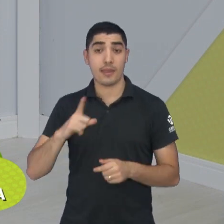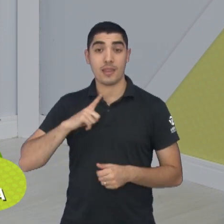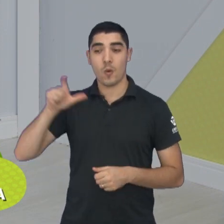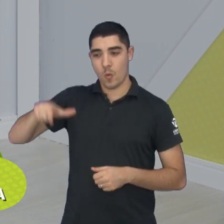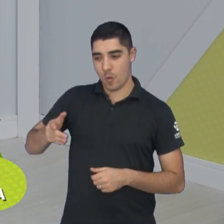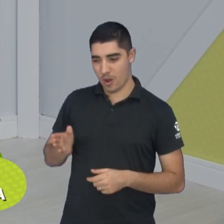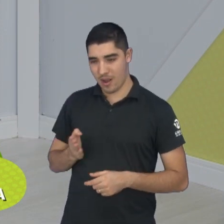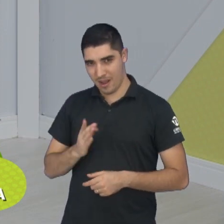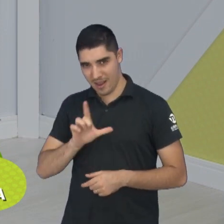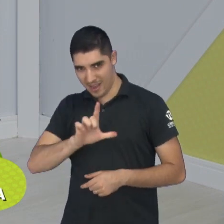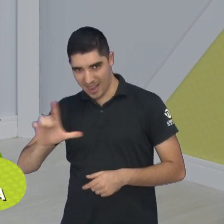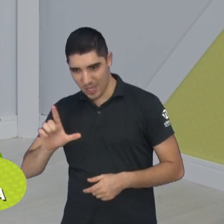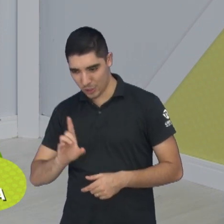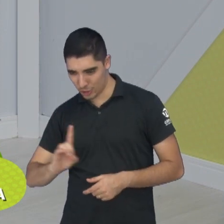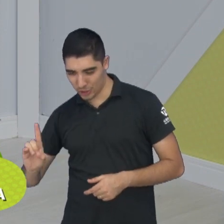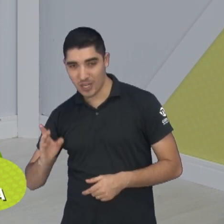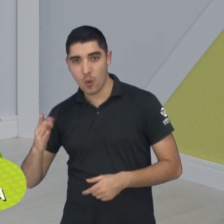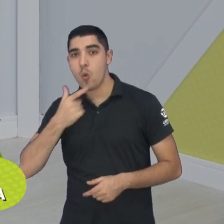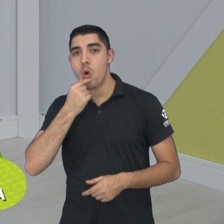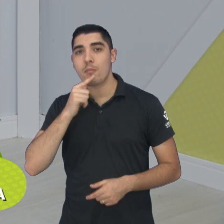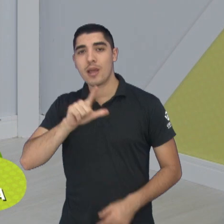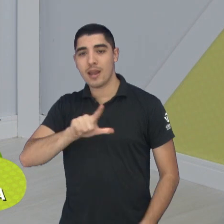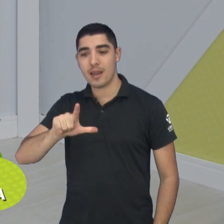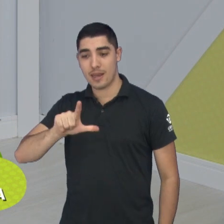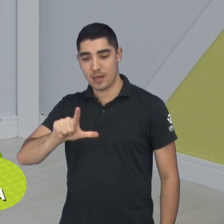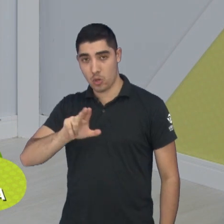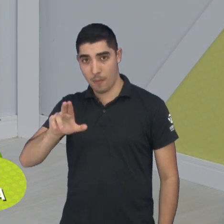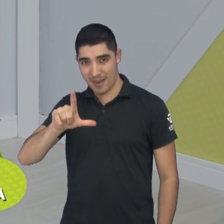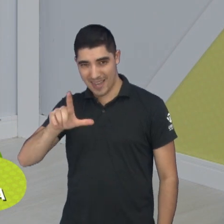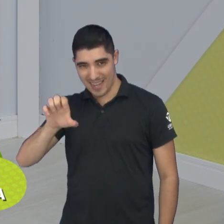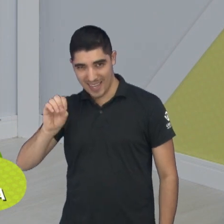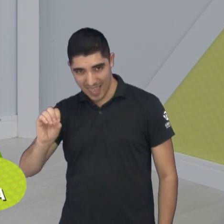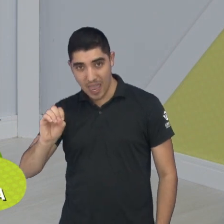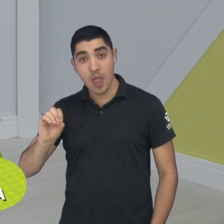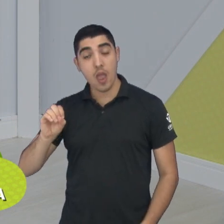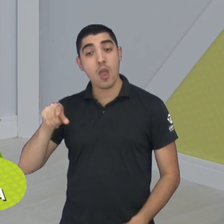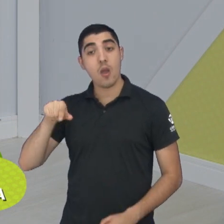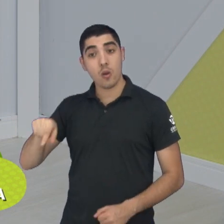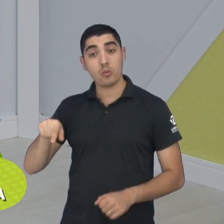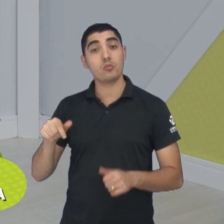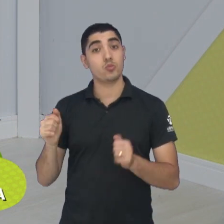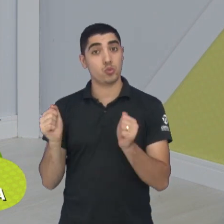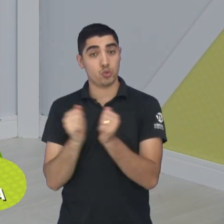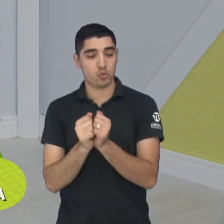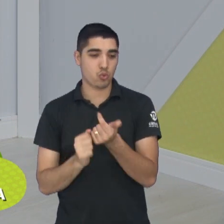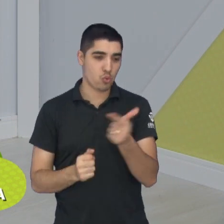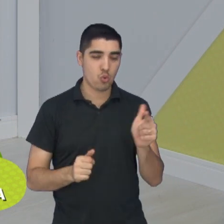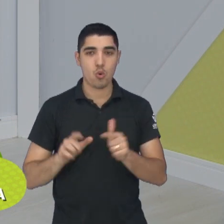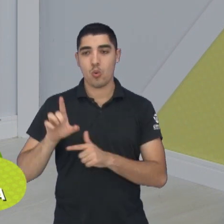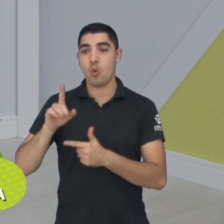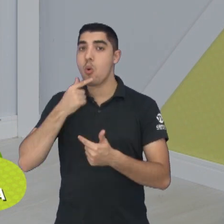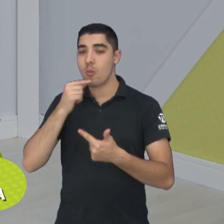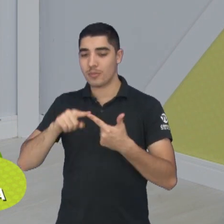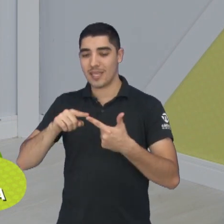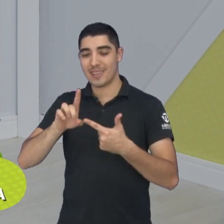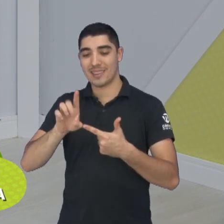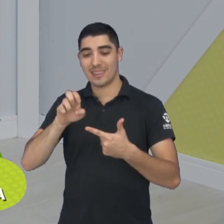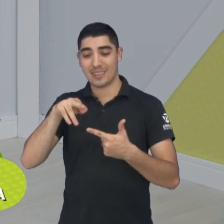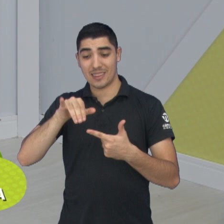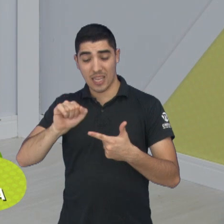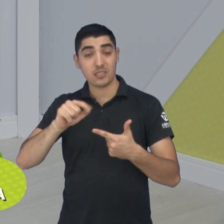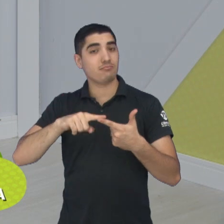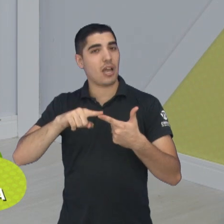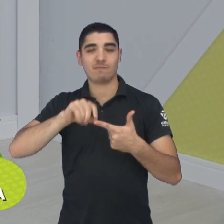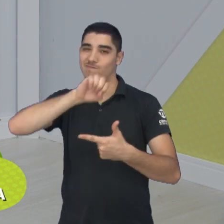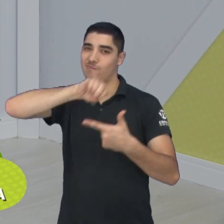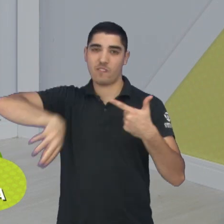sendo titular da equipe do São José, continua em princípio. E o Denis estava brigando ali por posição com o Léo Pereira, mas o Denis está fora do campeonato,